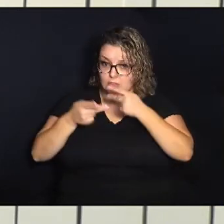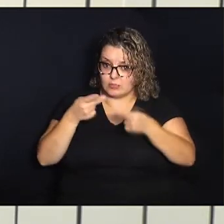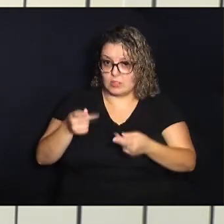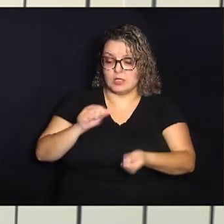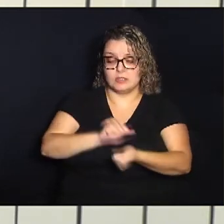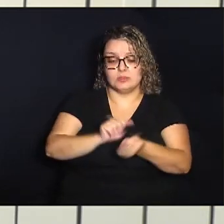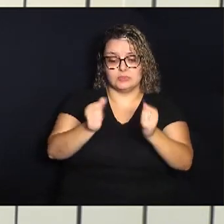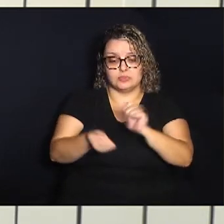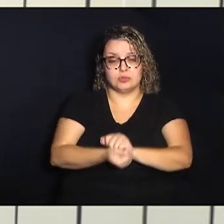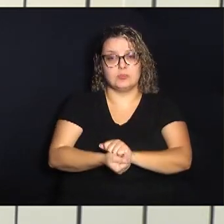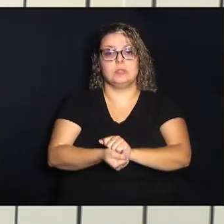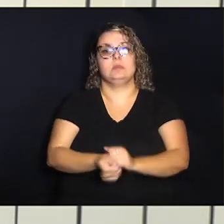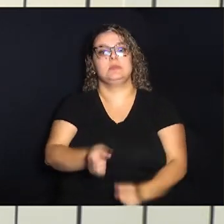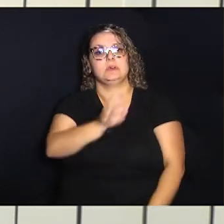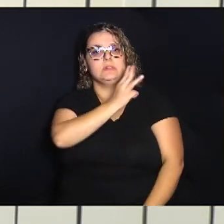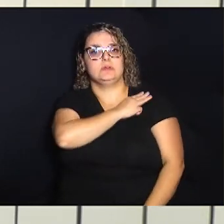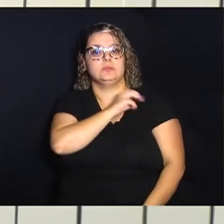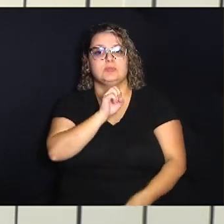Ensino Médio.